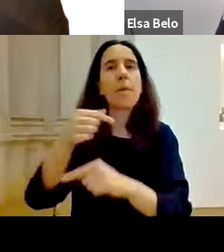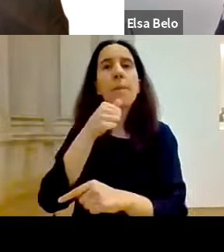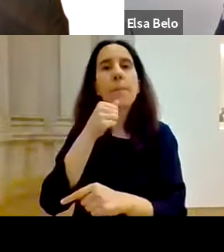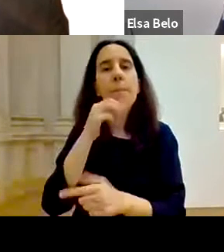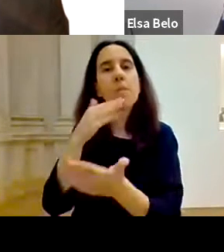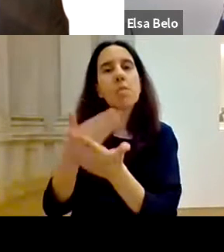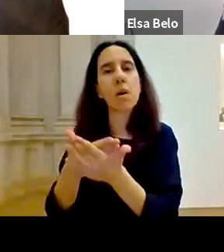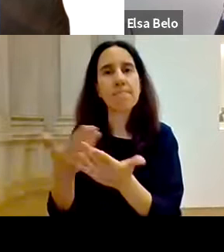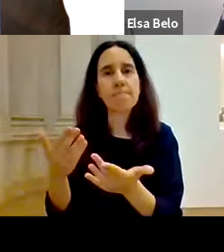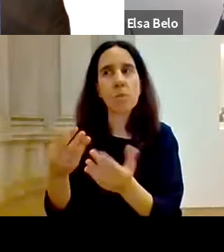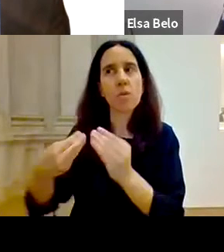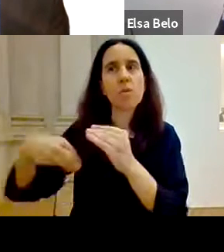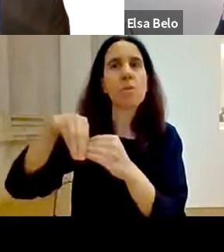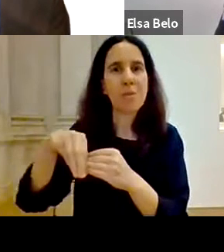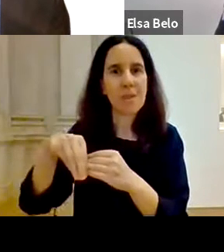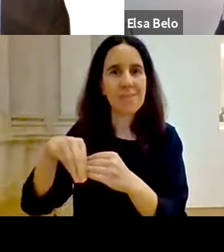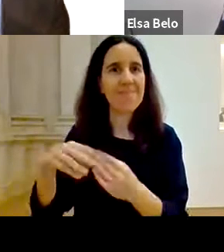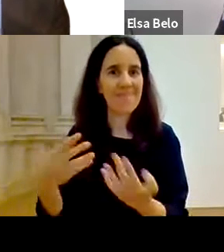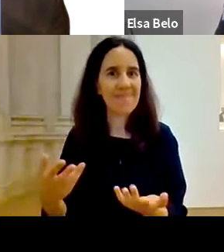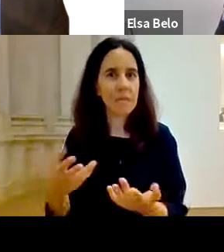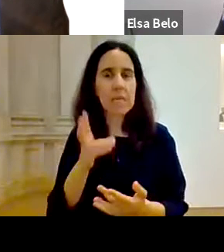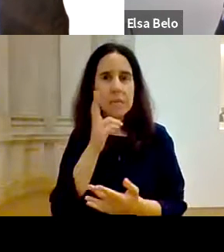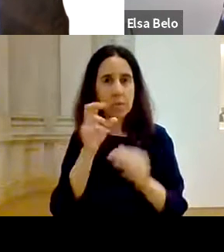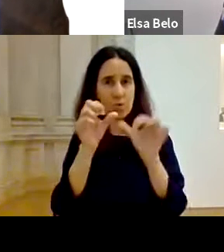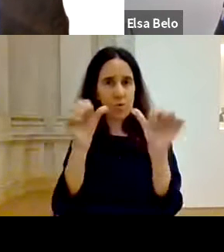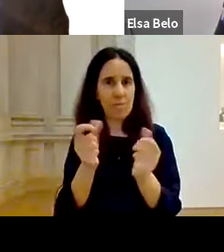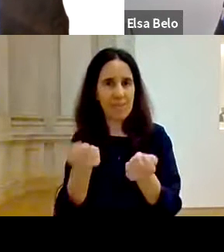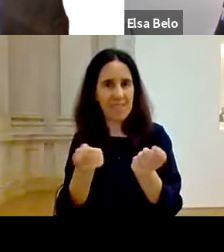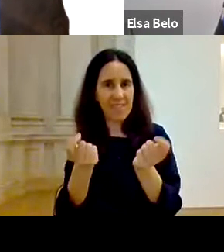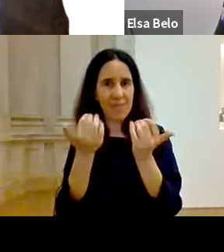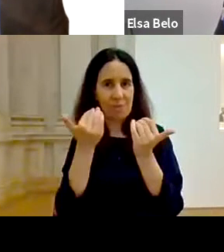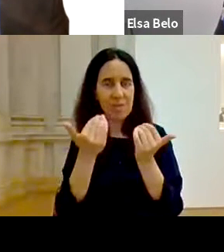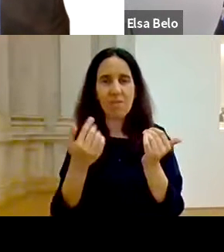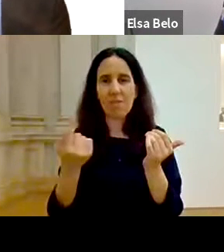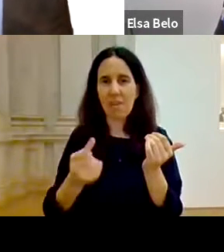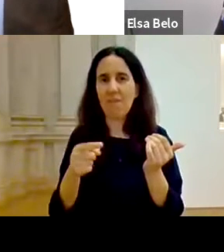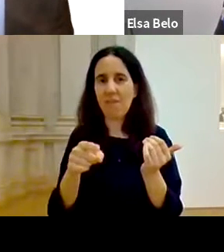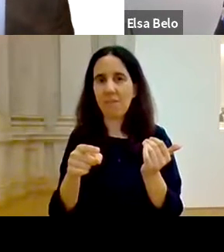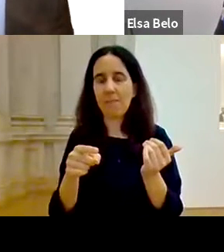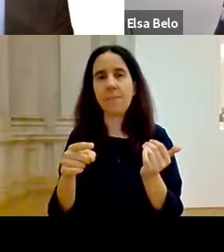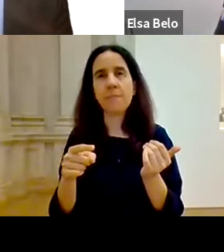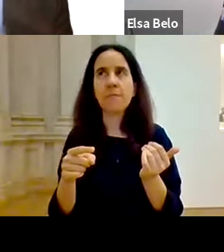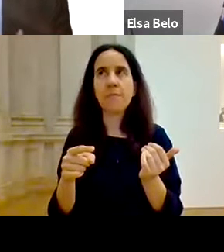ser complementada e, portanto, também os diretores de sistemas de informação devem, deste ponto de vista, estarem